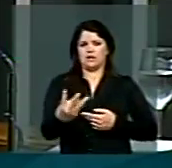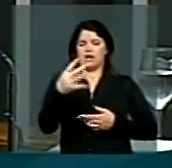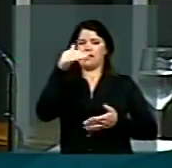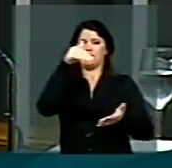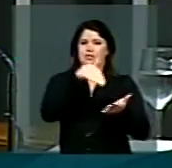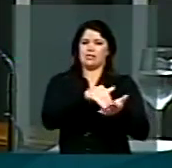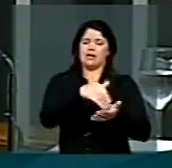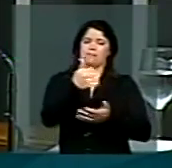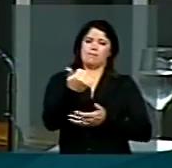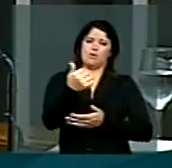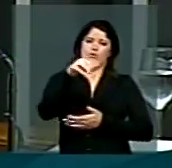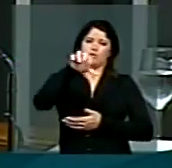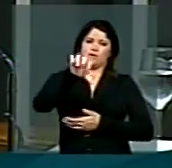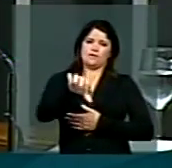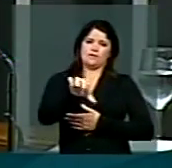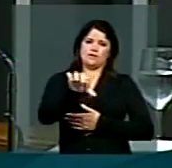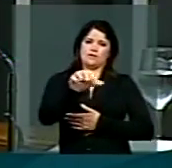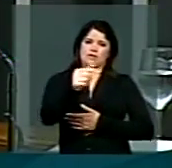a